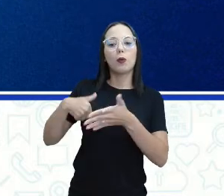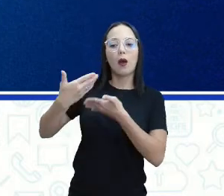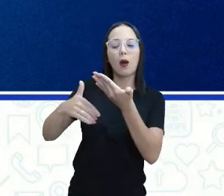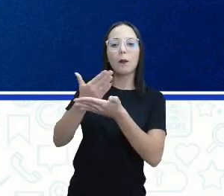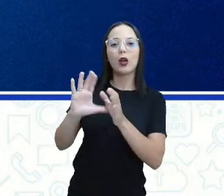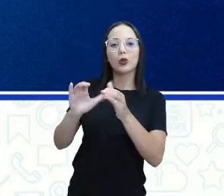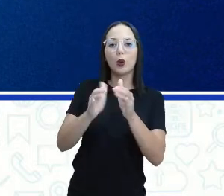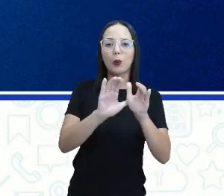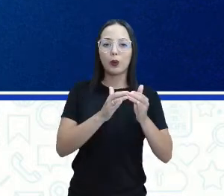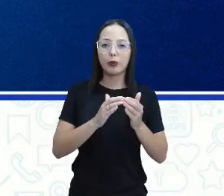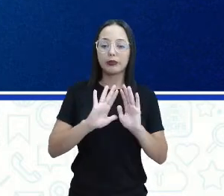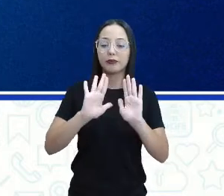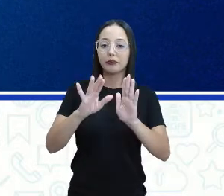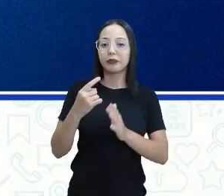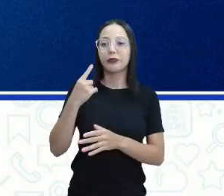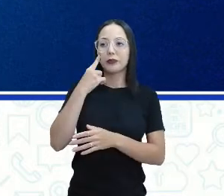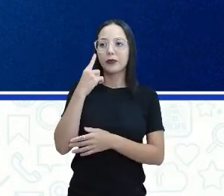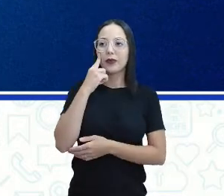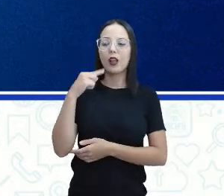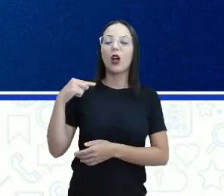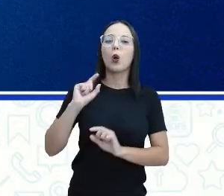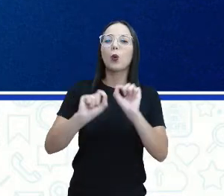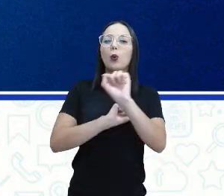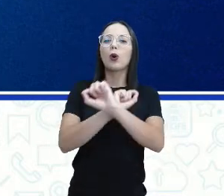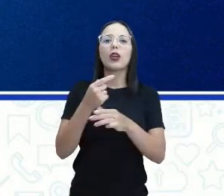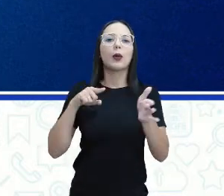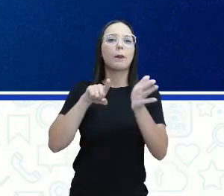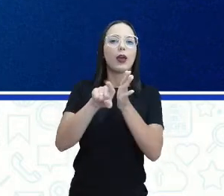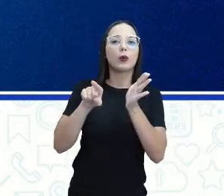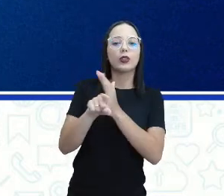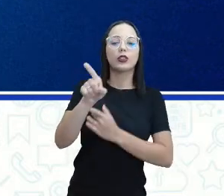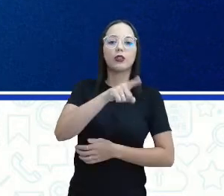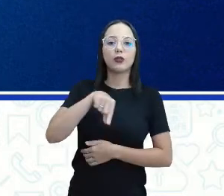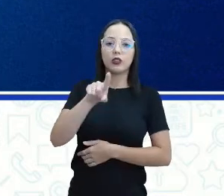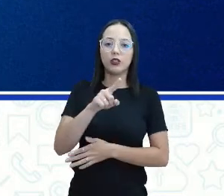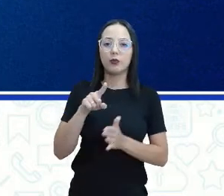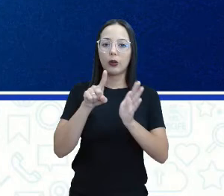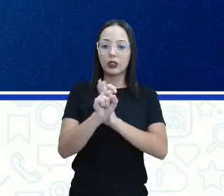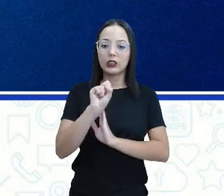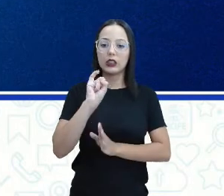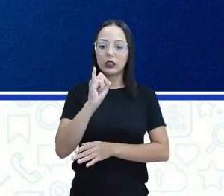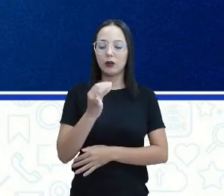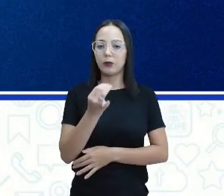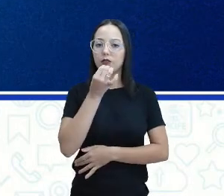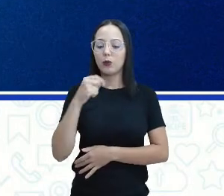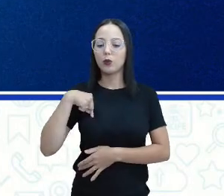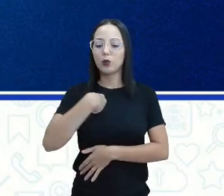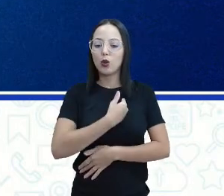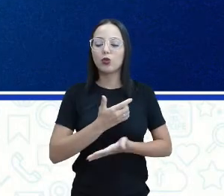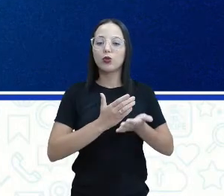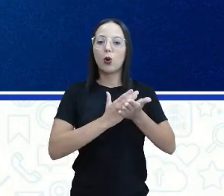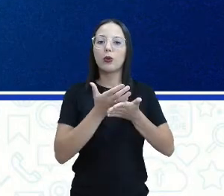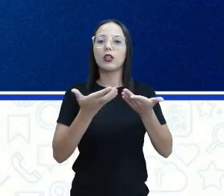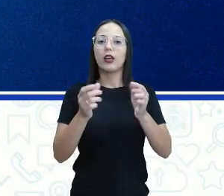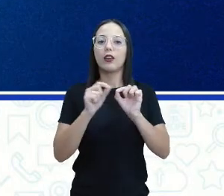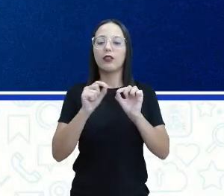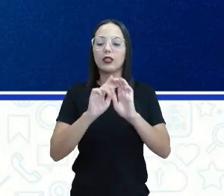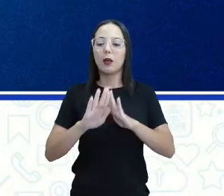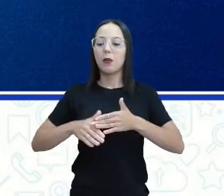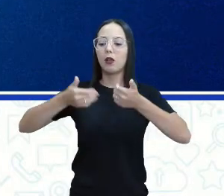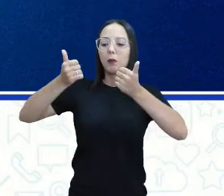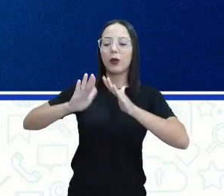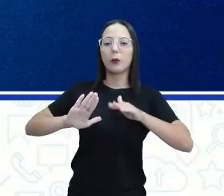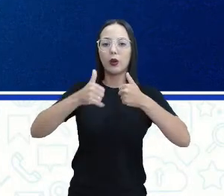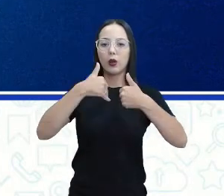nossa espécie. Então, assim, o que é que eu estou perguntando aí para vocês? Será que se a gente começar a querer fazer melhoramento